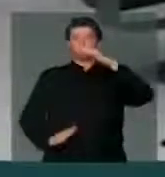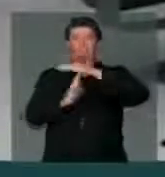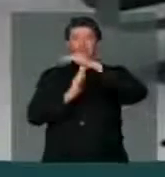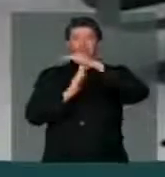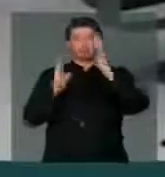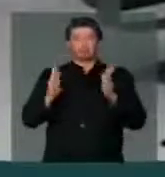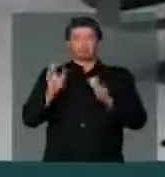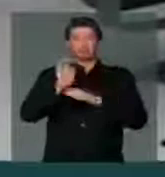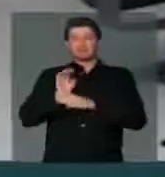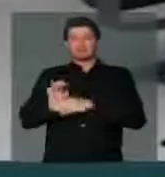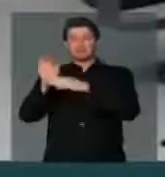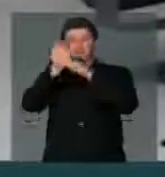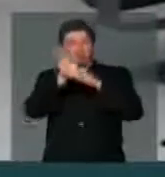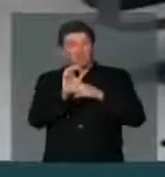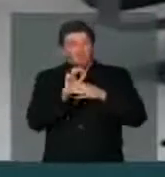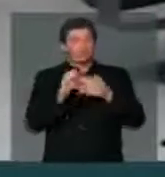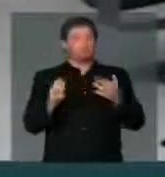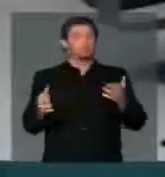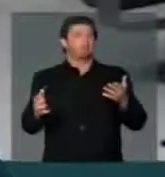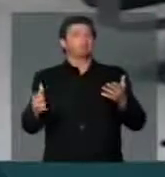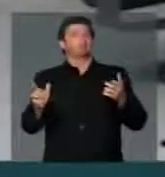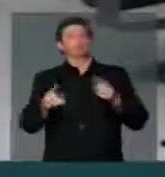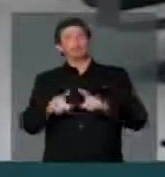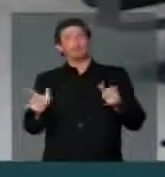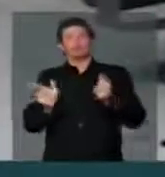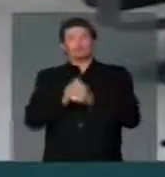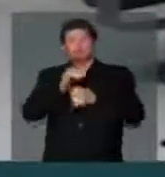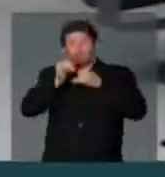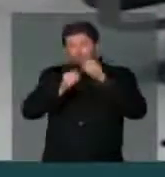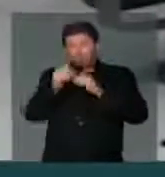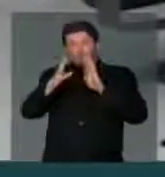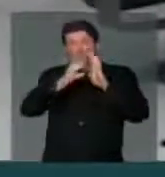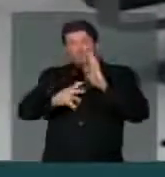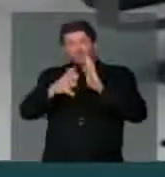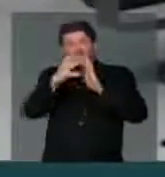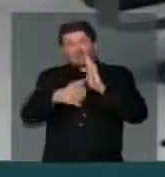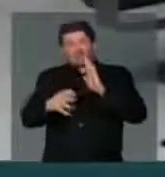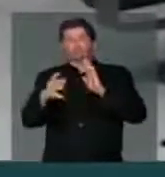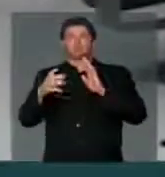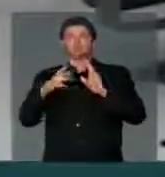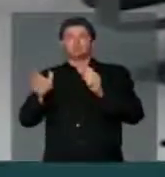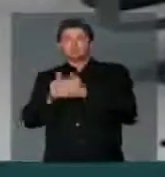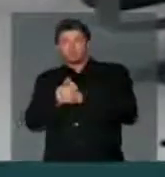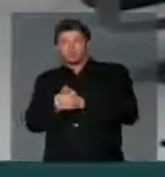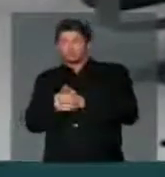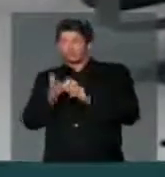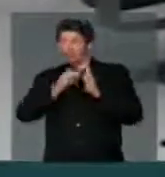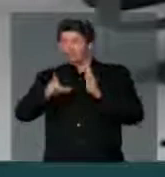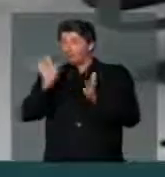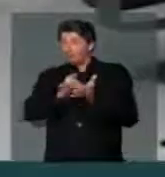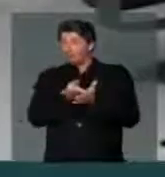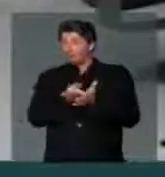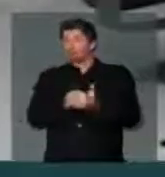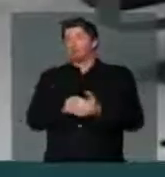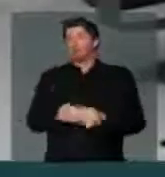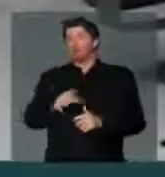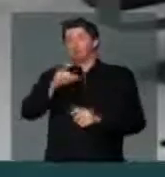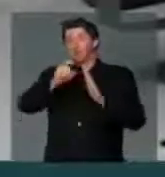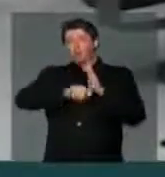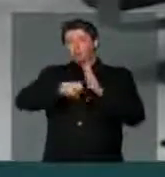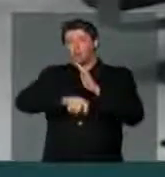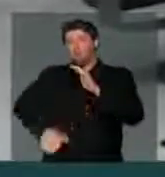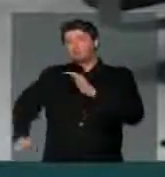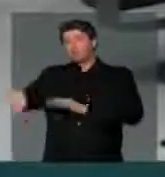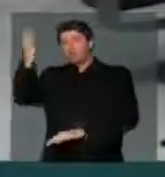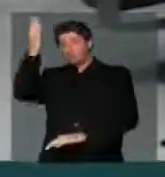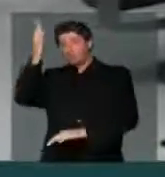todos os nossos estados, que são hoje escondidos por dados até mesmo oficiais, por alta de impostos que penalizam